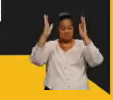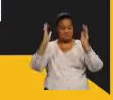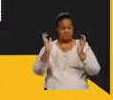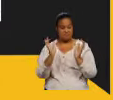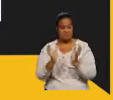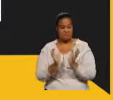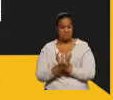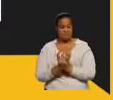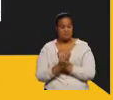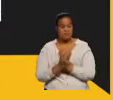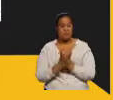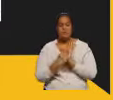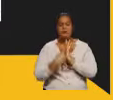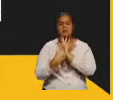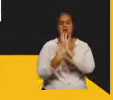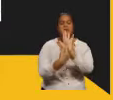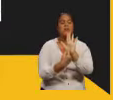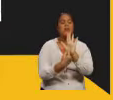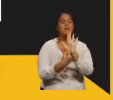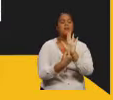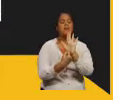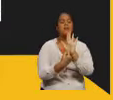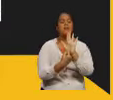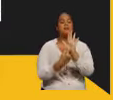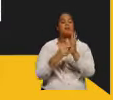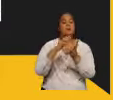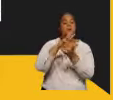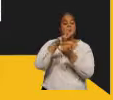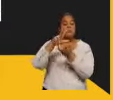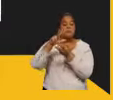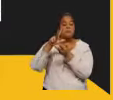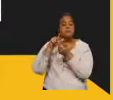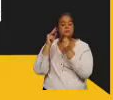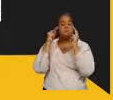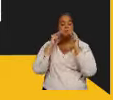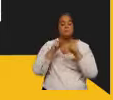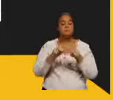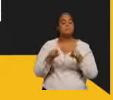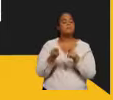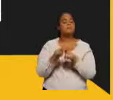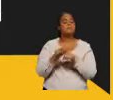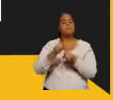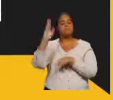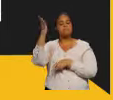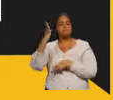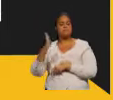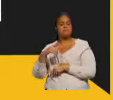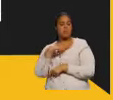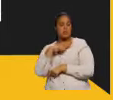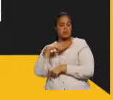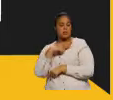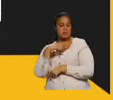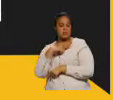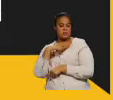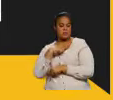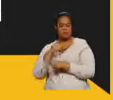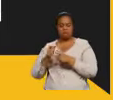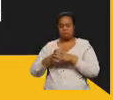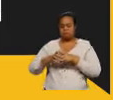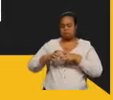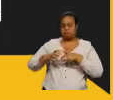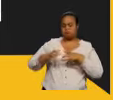muito próximo a mente um mapa que a gente viu do mundo no brasil também temos áreas de adensamento